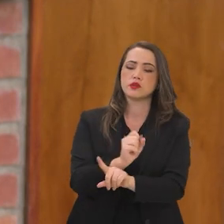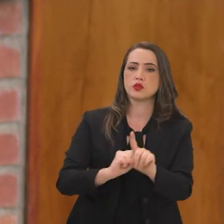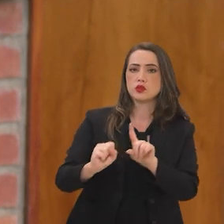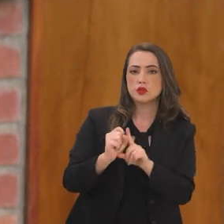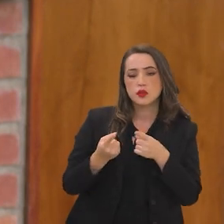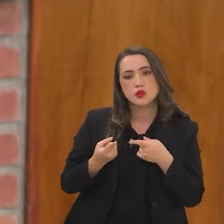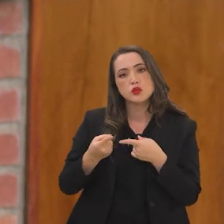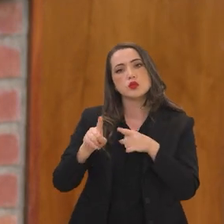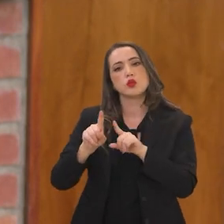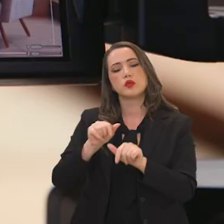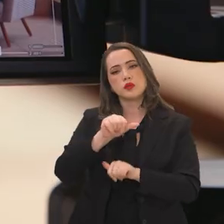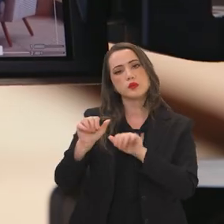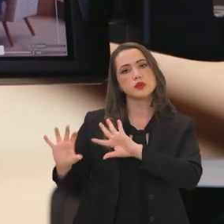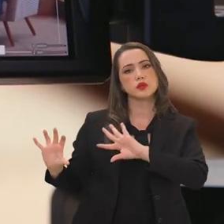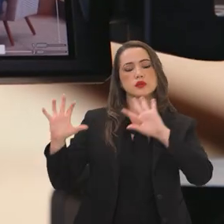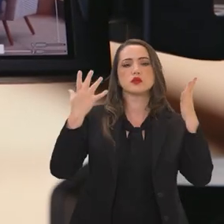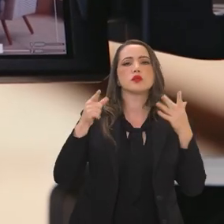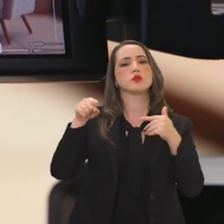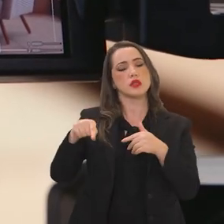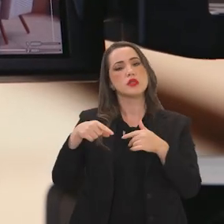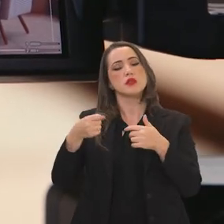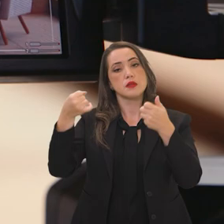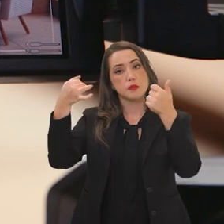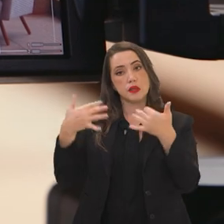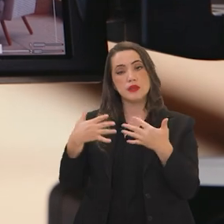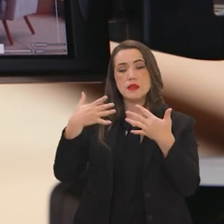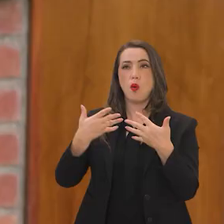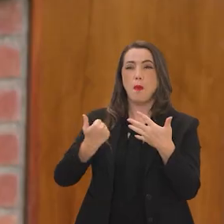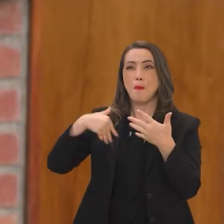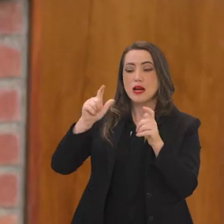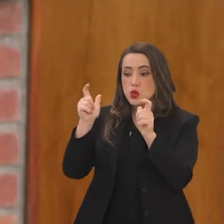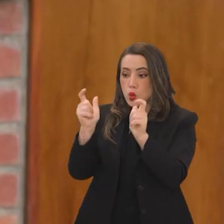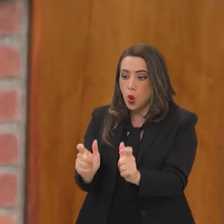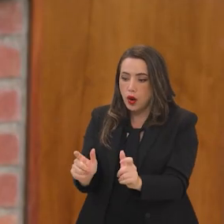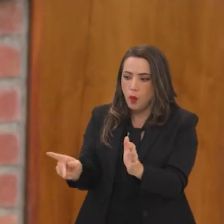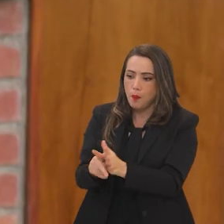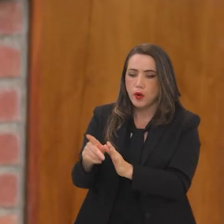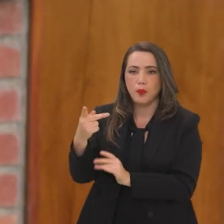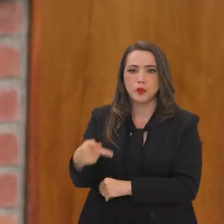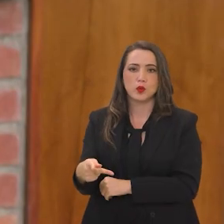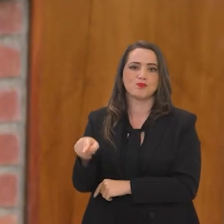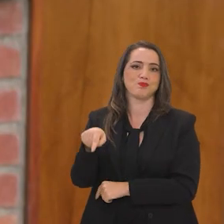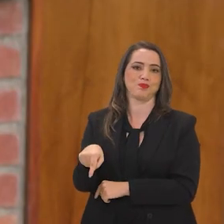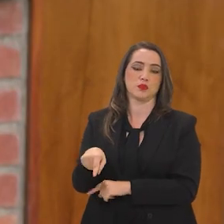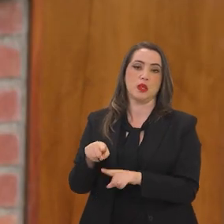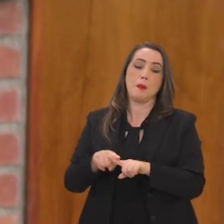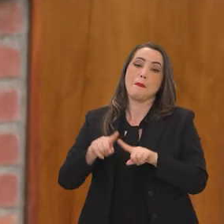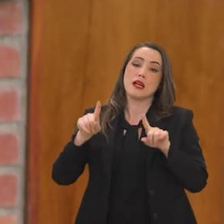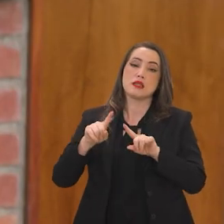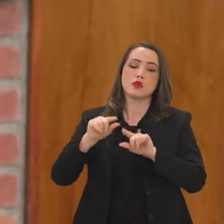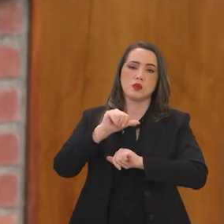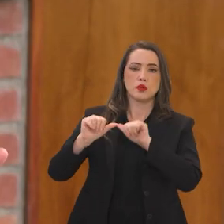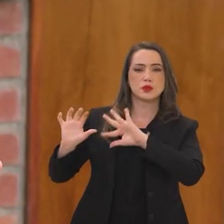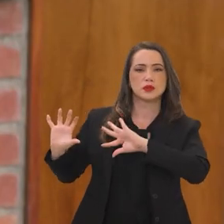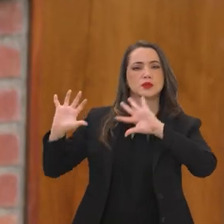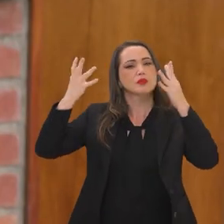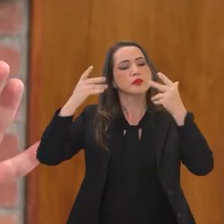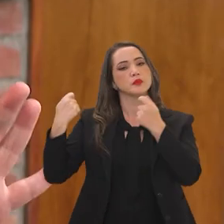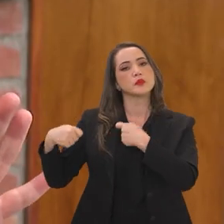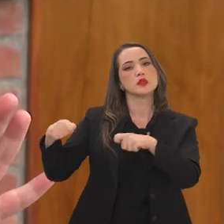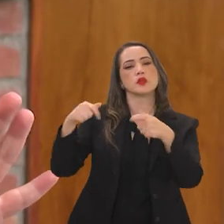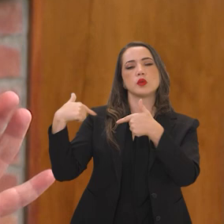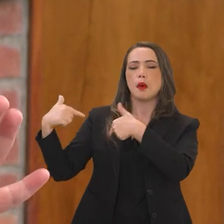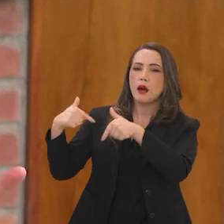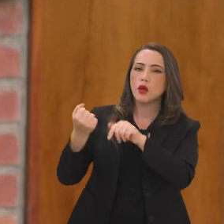sociedade contra os impactos da mudança climática isso tem uma ação muito mais local e muito mais Nacional então a mudança climática ela exige atividade